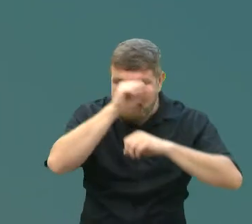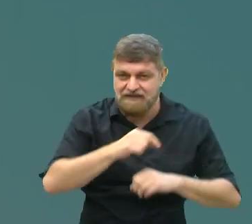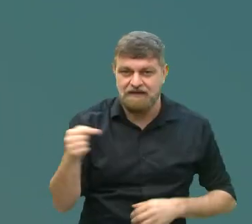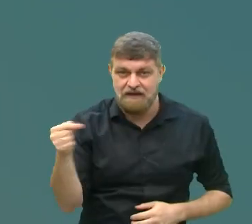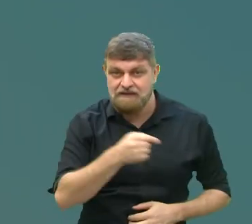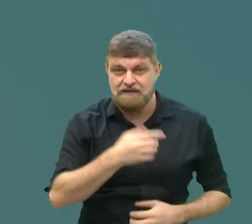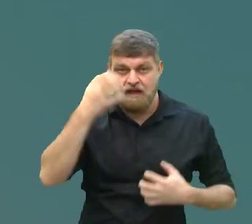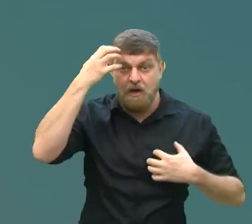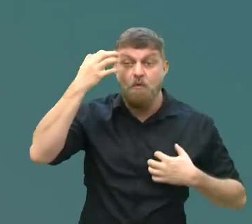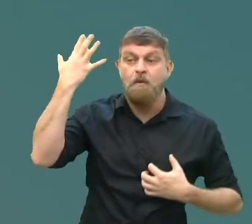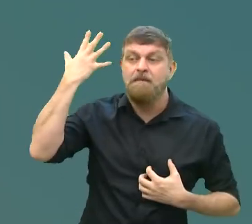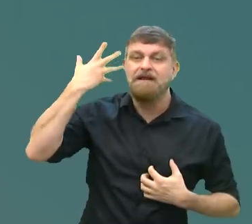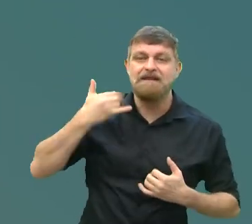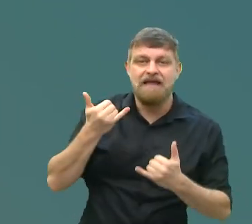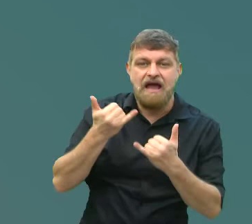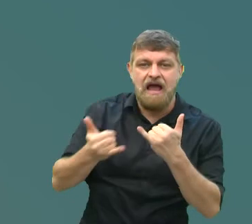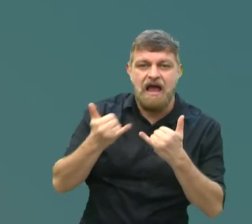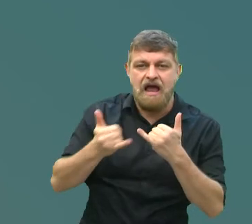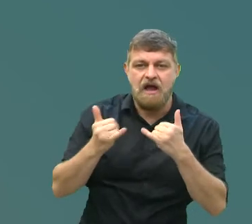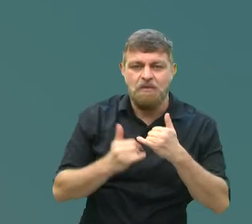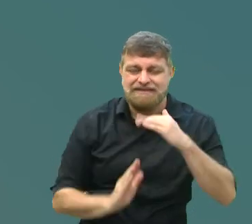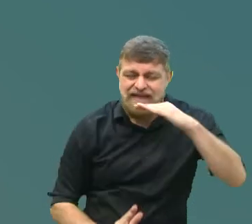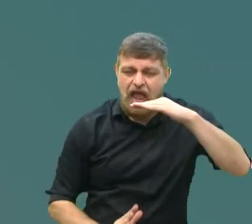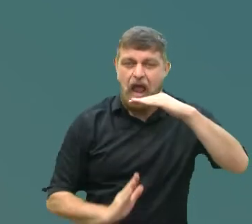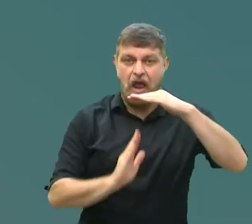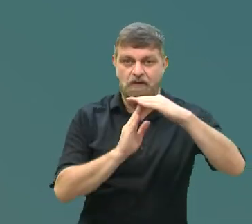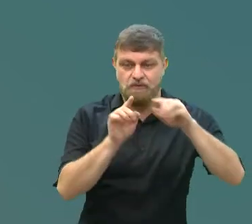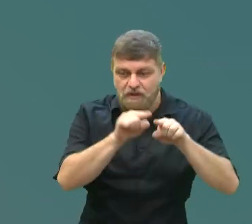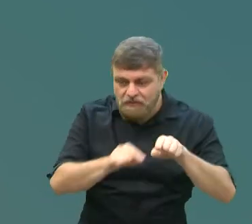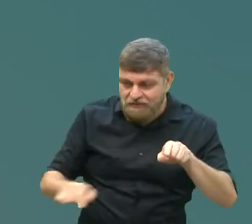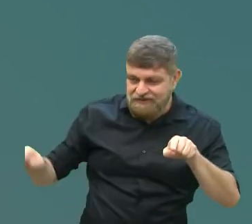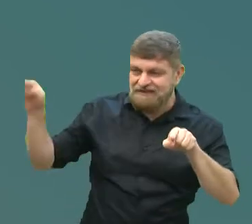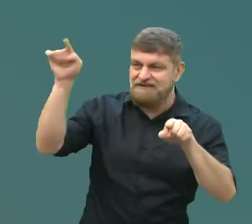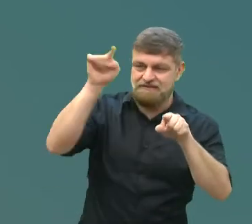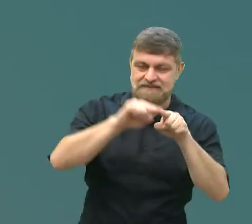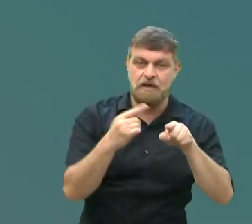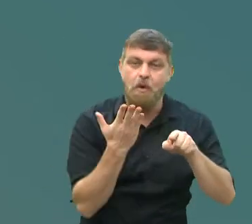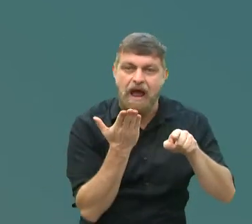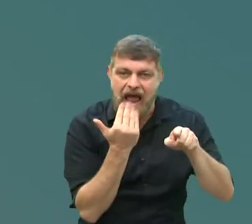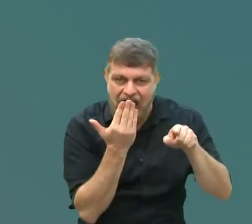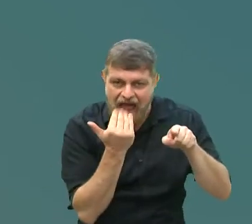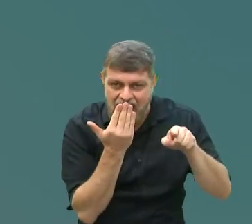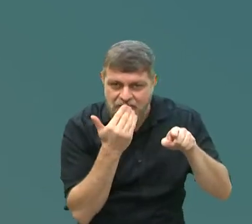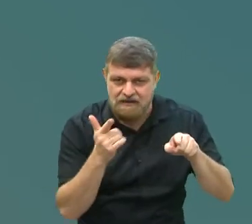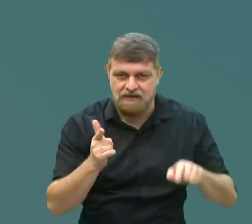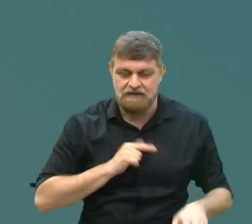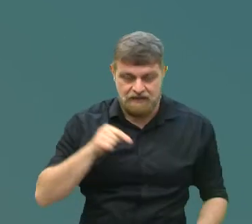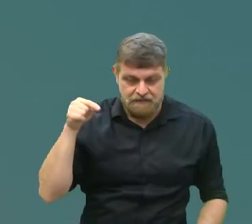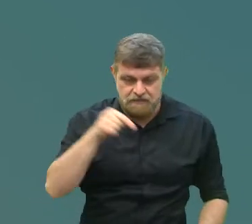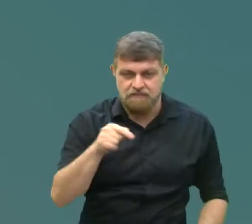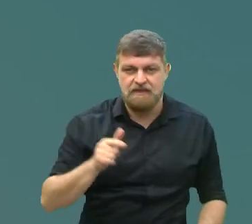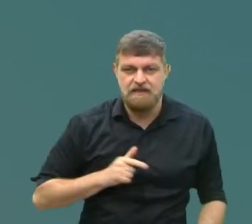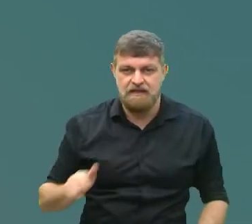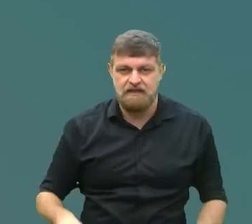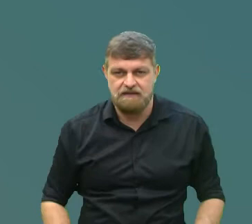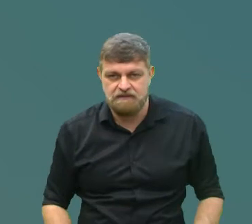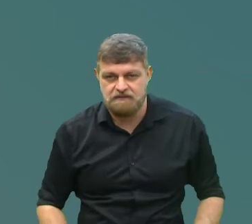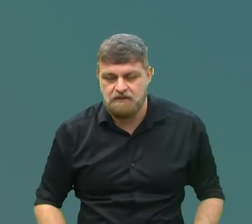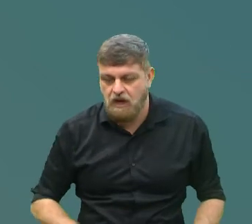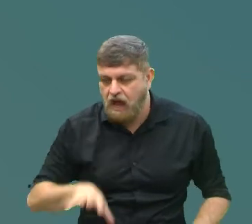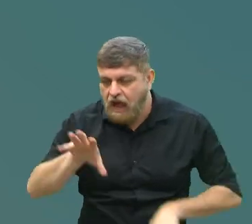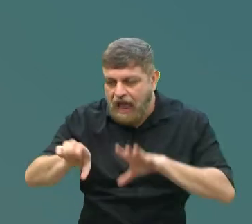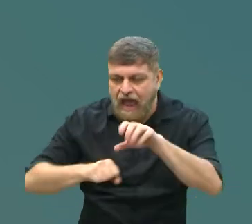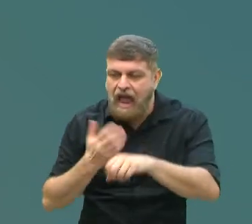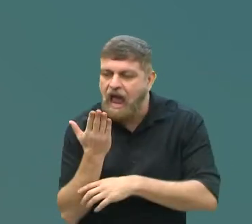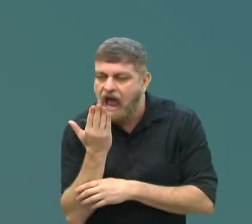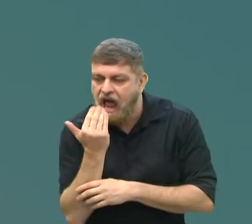ele é uma espécie quase que de topo de cadeia alimentar, uma espécie que se alimenta ele é um onívoro,